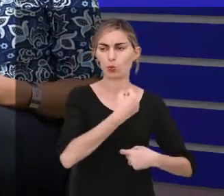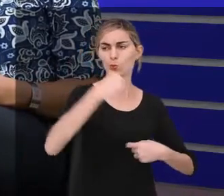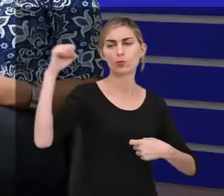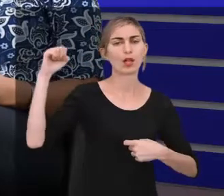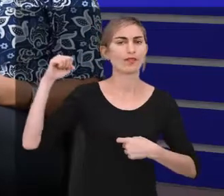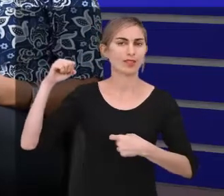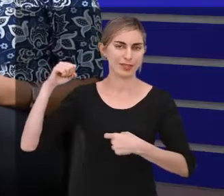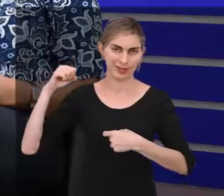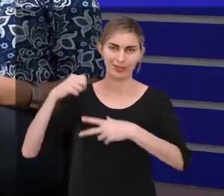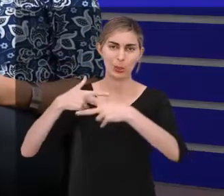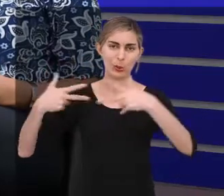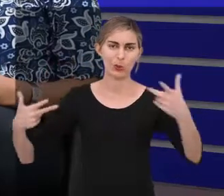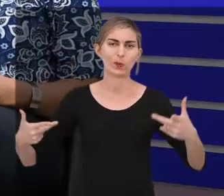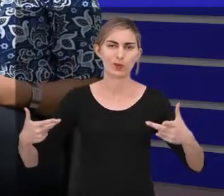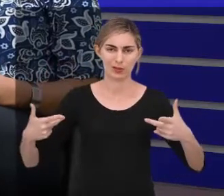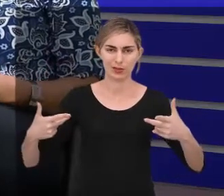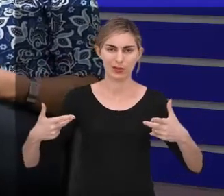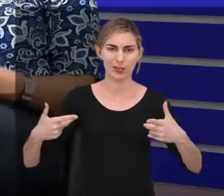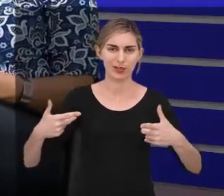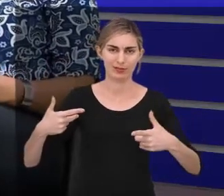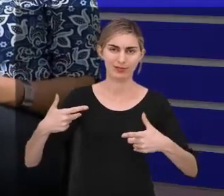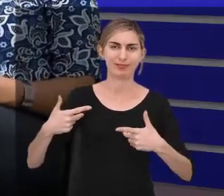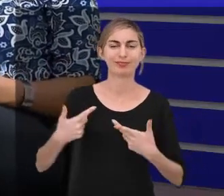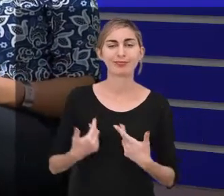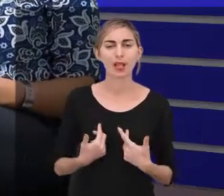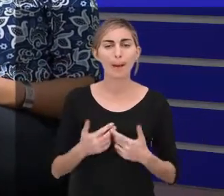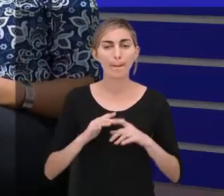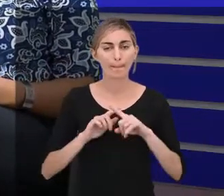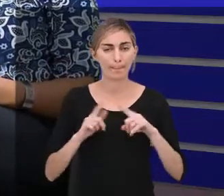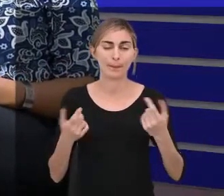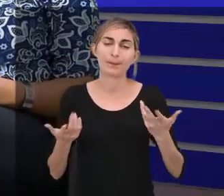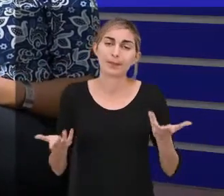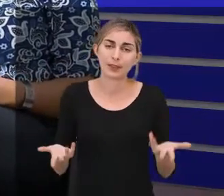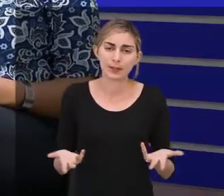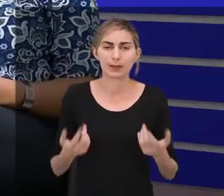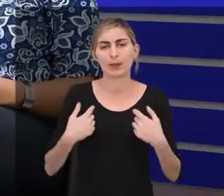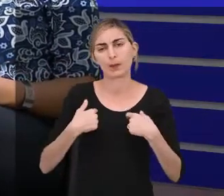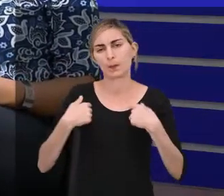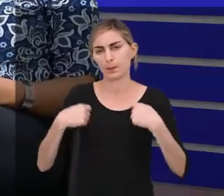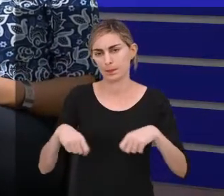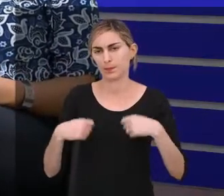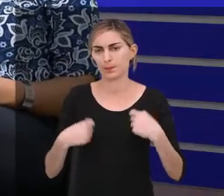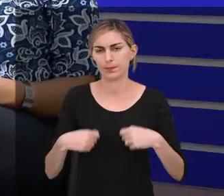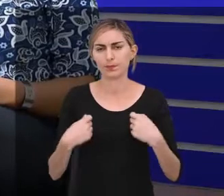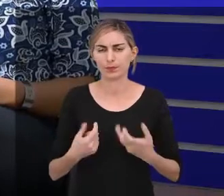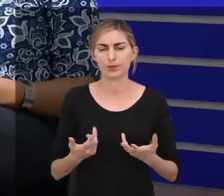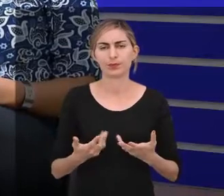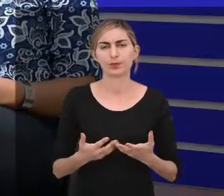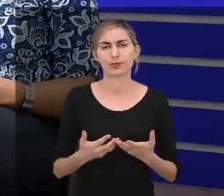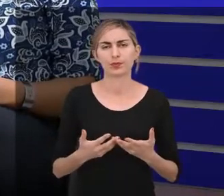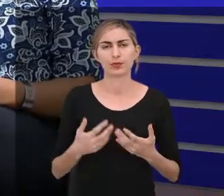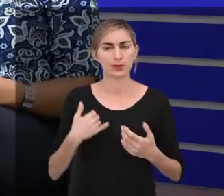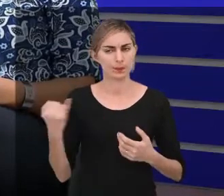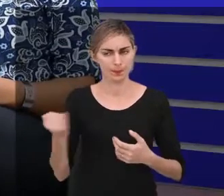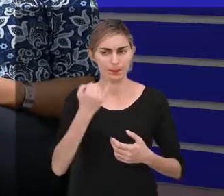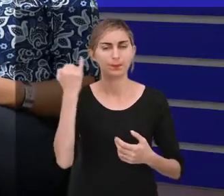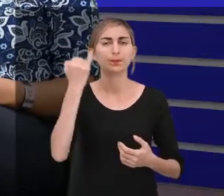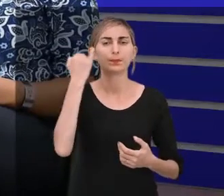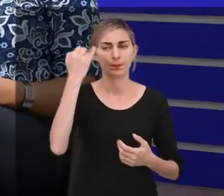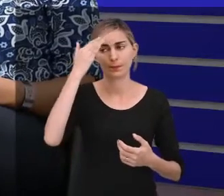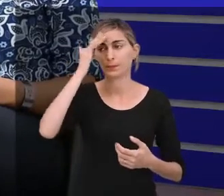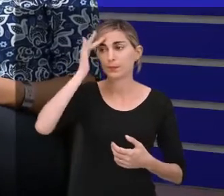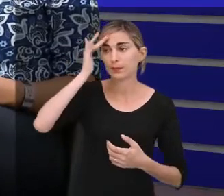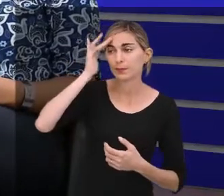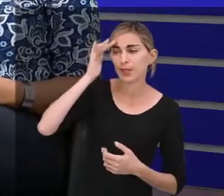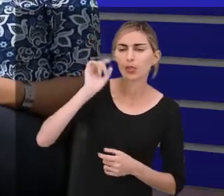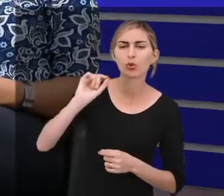de algo, né? Porque algo está me incomodando. Então, dessa forma, é importante a gente